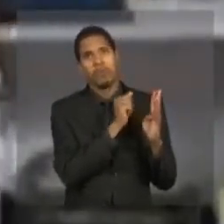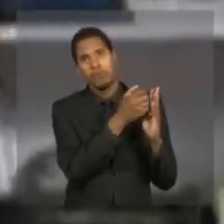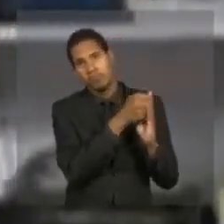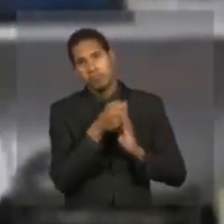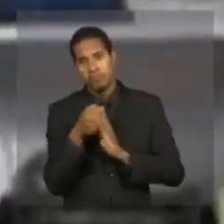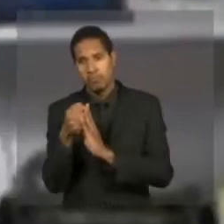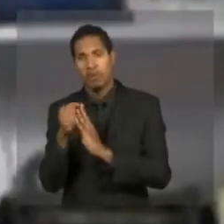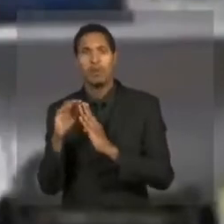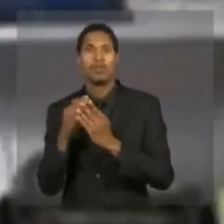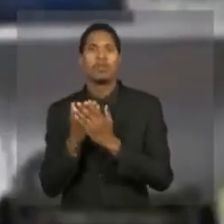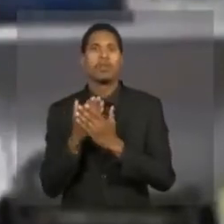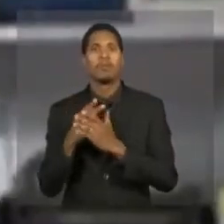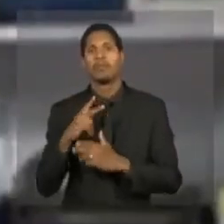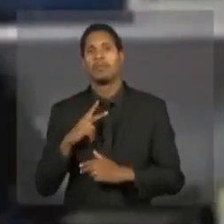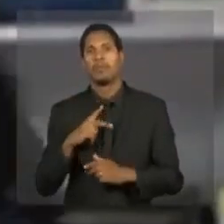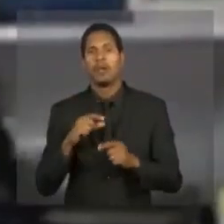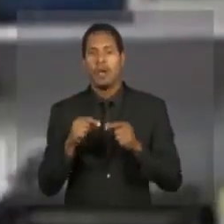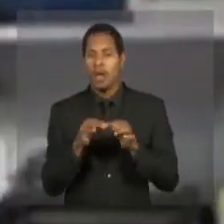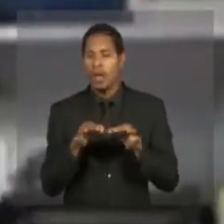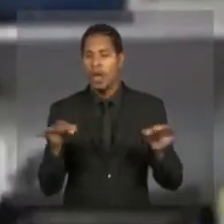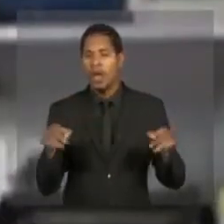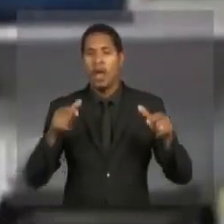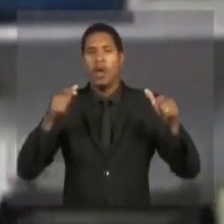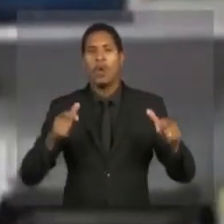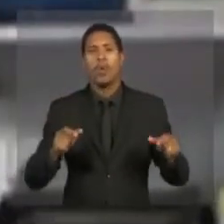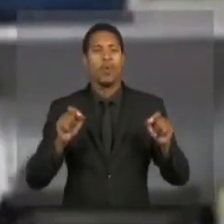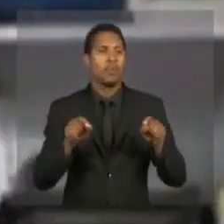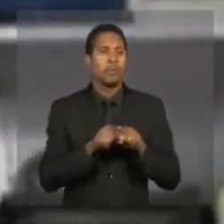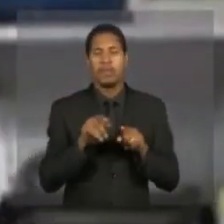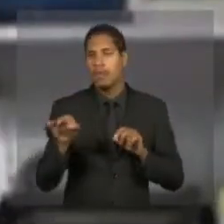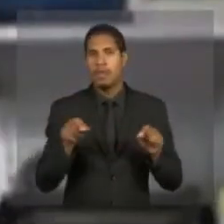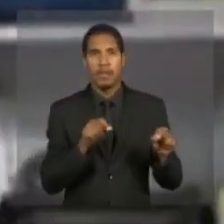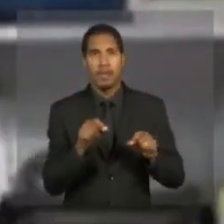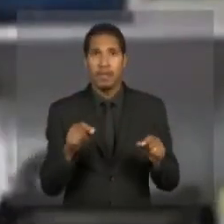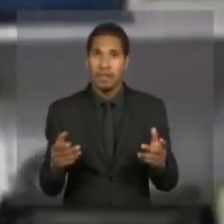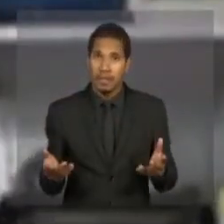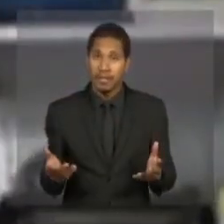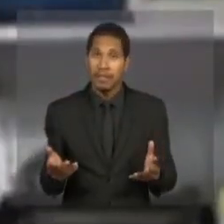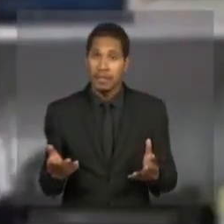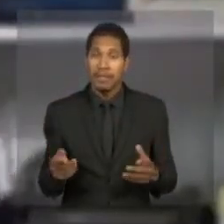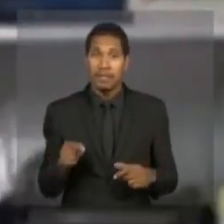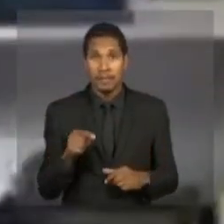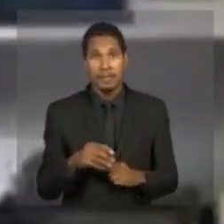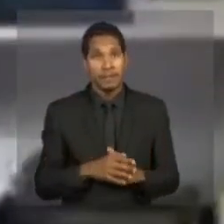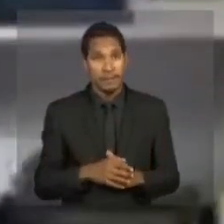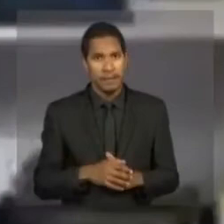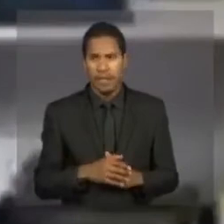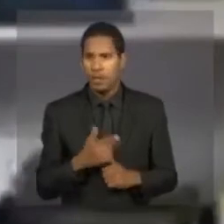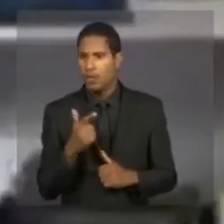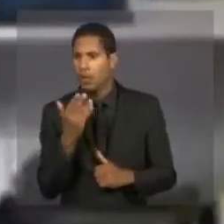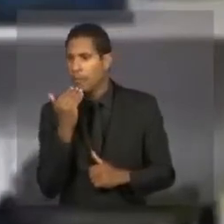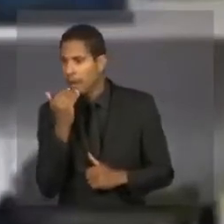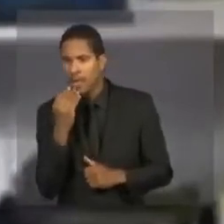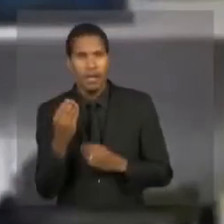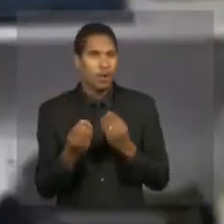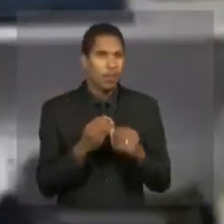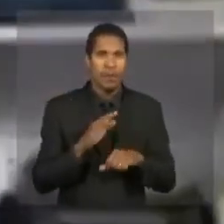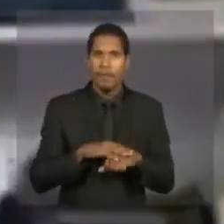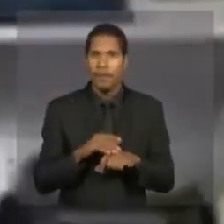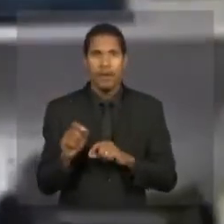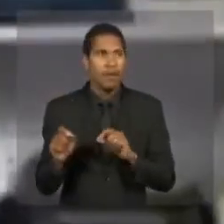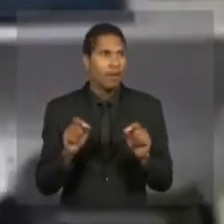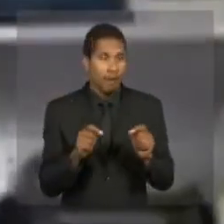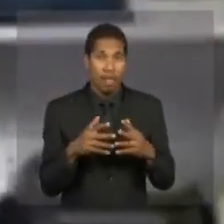escola particular? A que distância de casa? Como é que se acompanha? A escola particular não oferece a merenda, como é que a gente faz? Então,